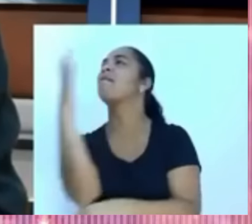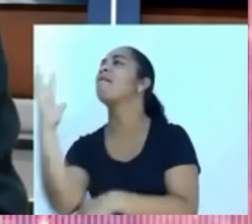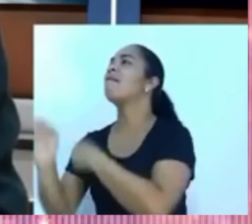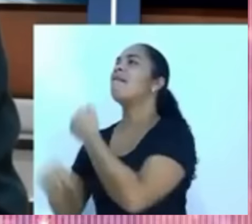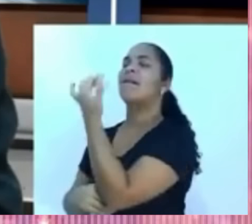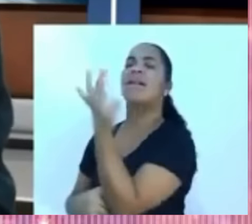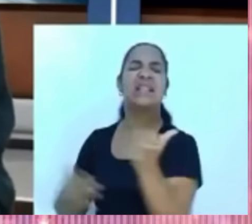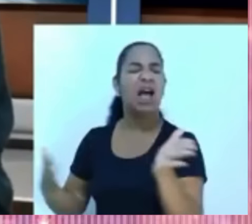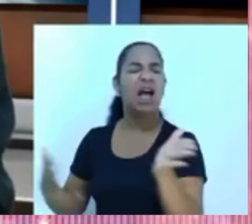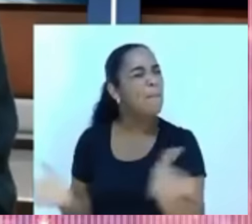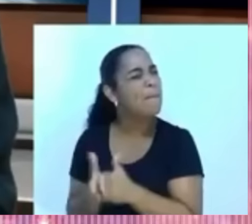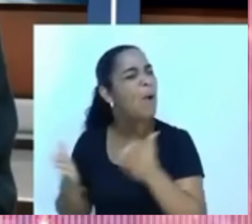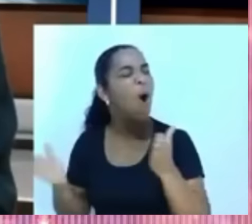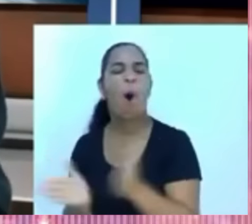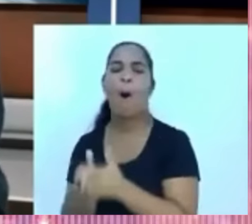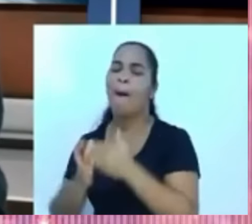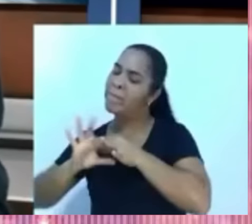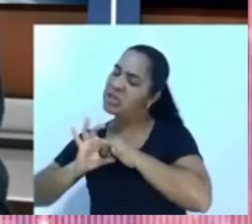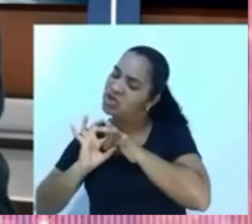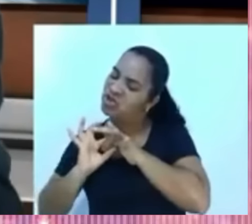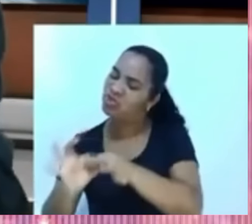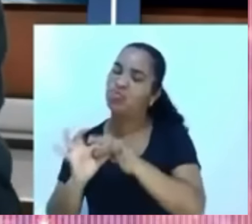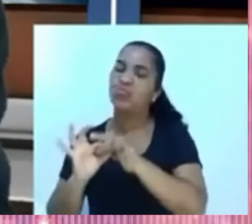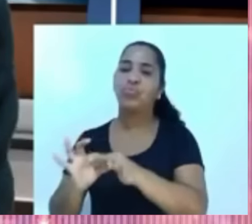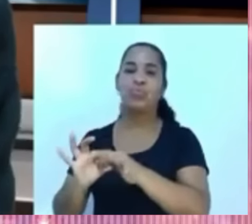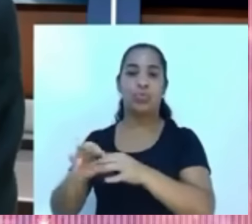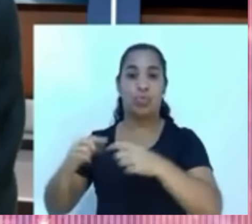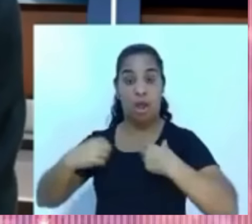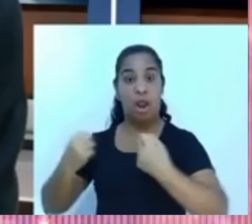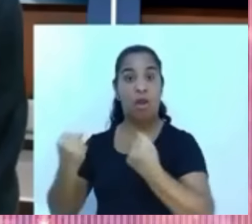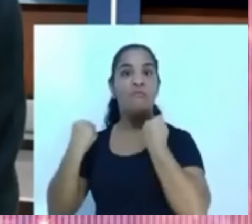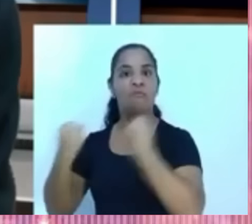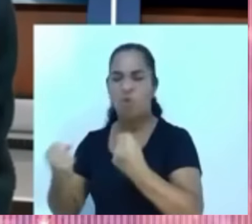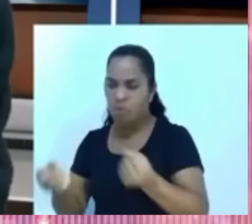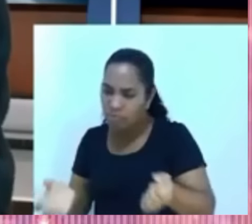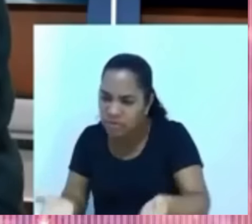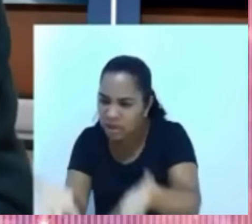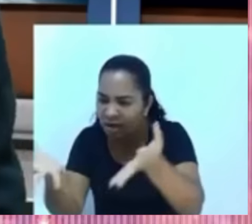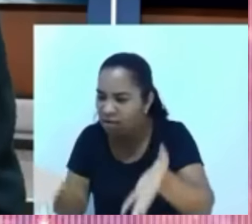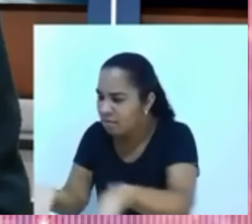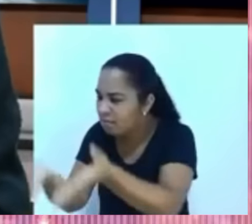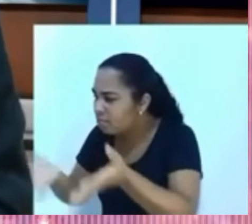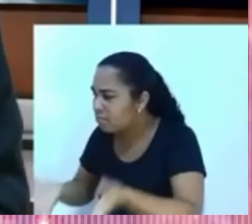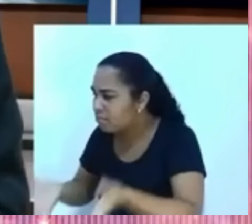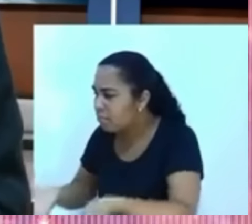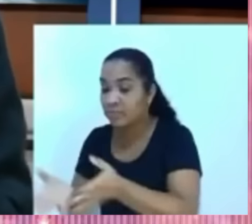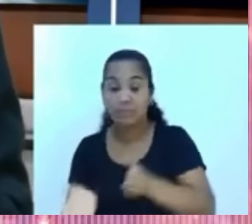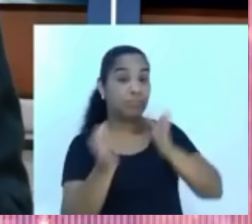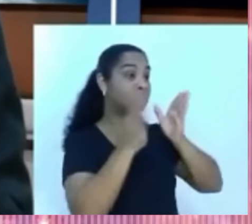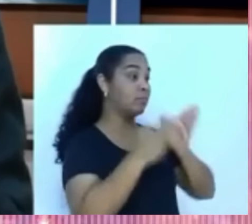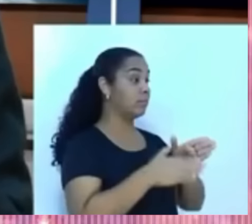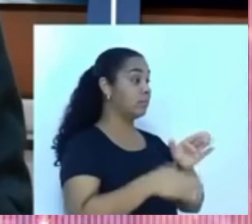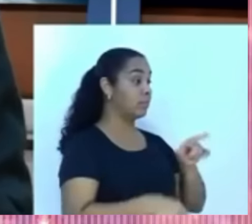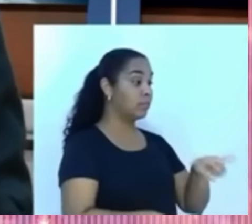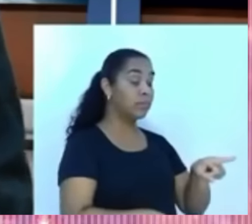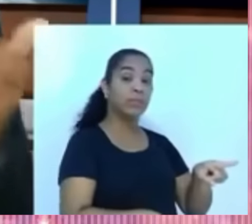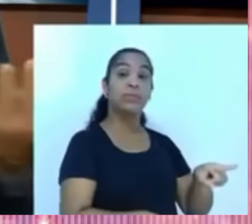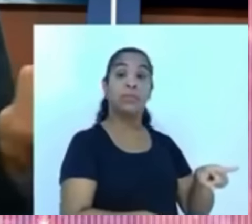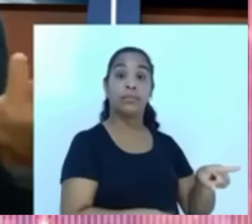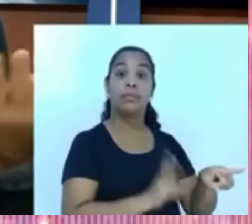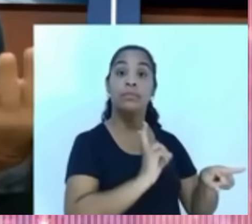miséria todo aquele que tem as forças para modificar a terra o segundo f de mim